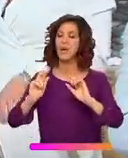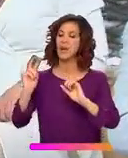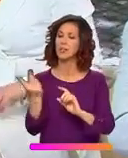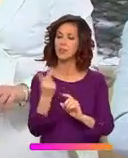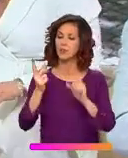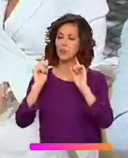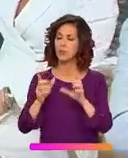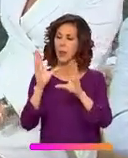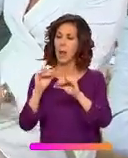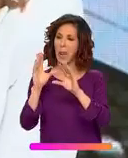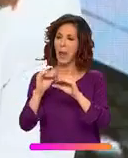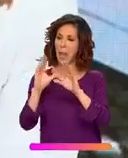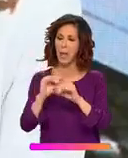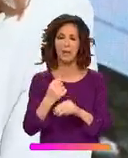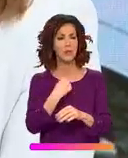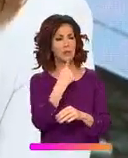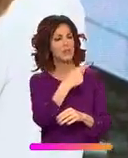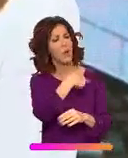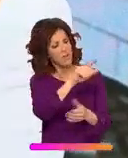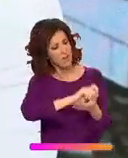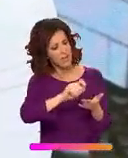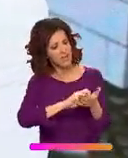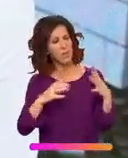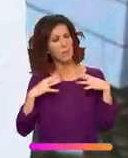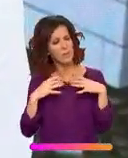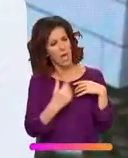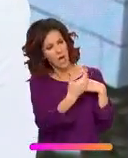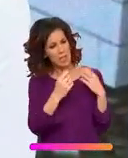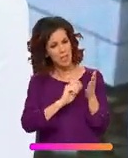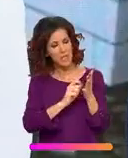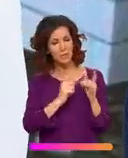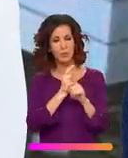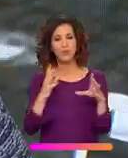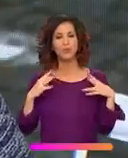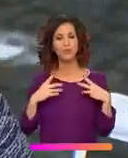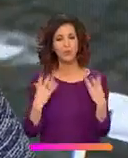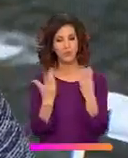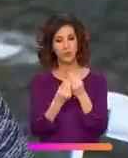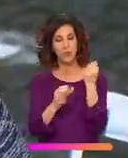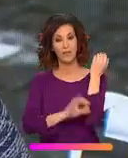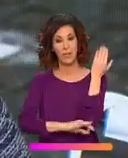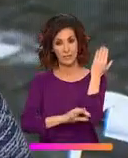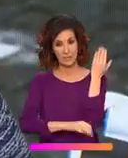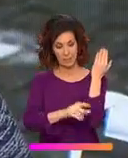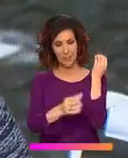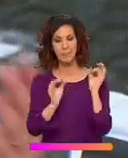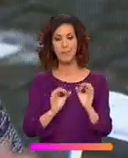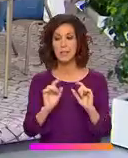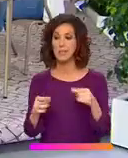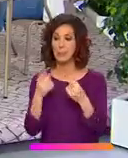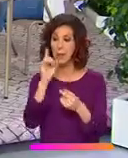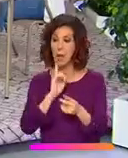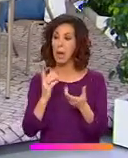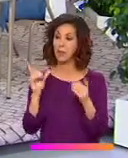tal. Foi. Sim, pois eu disse a ela para se inscrever nos passeios, que eu faço passeios com a Junta de Freguesia de Campolide. Pois ela conseguiu